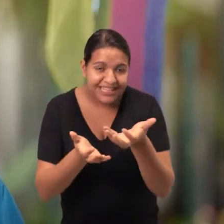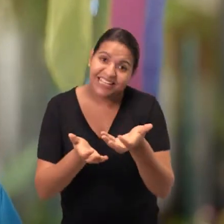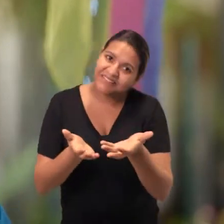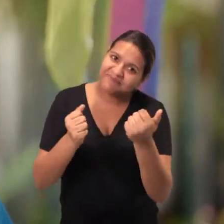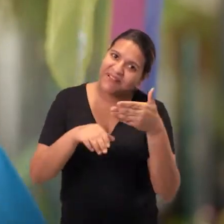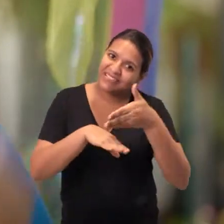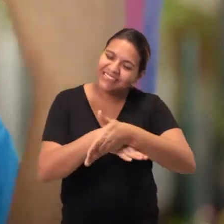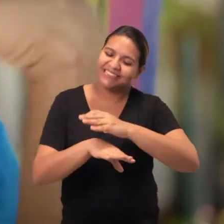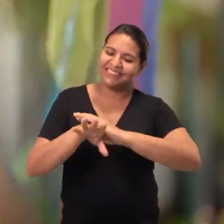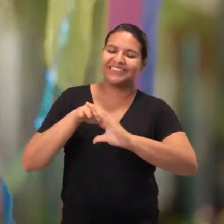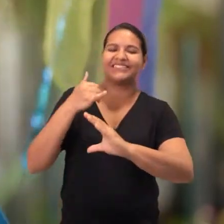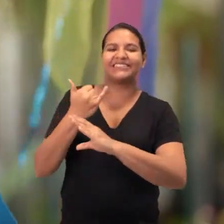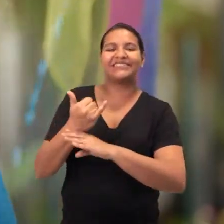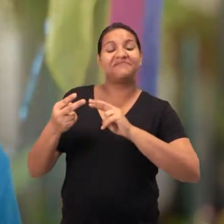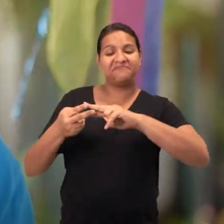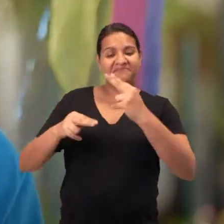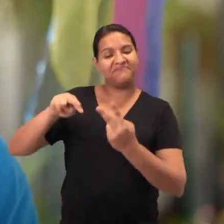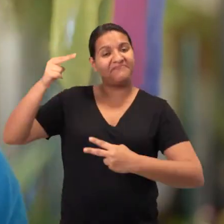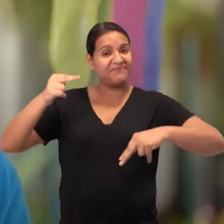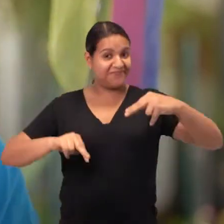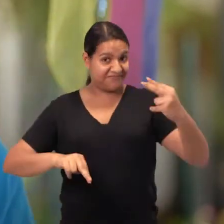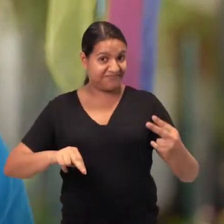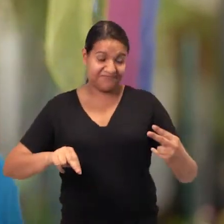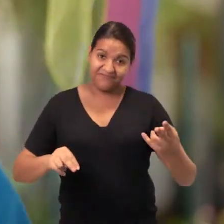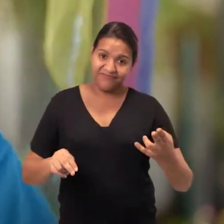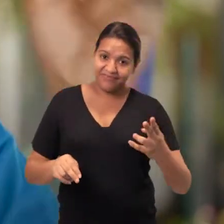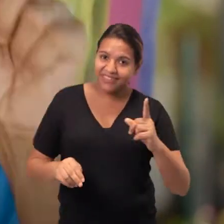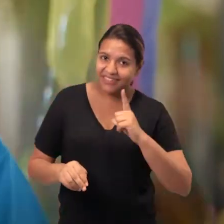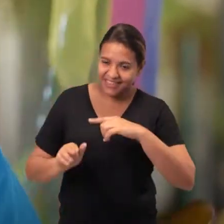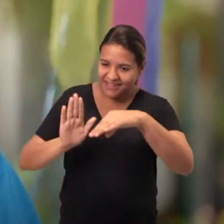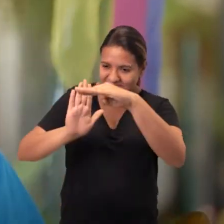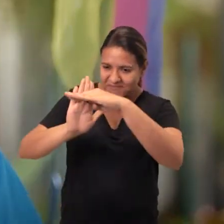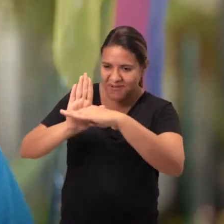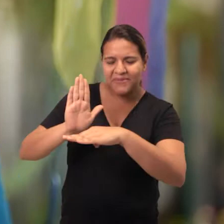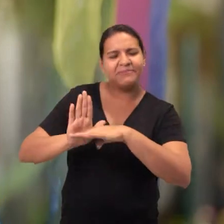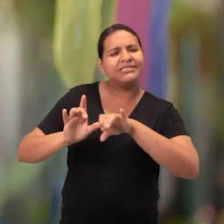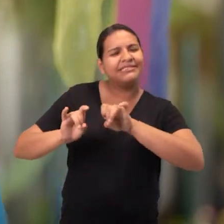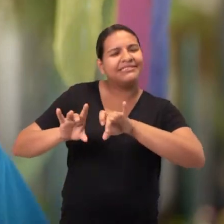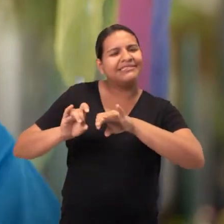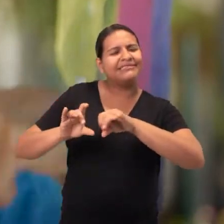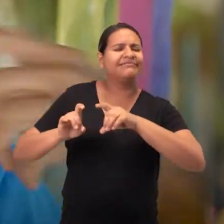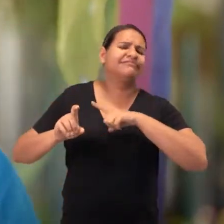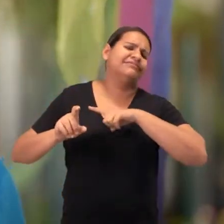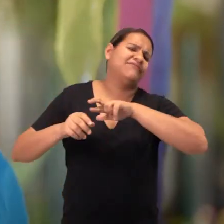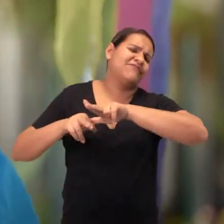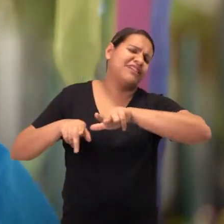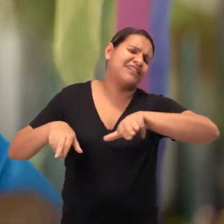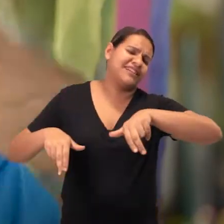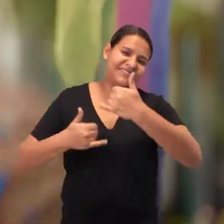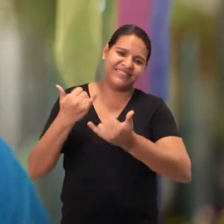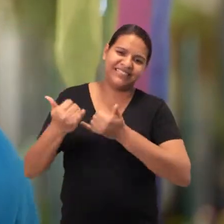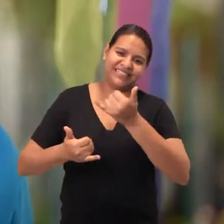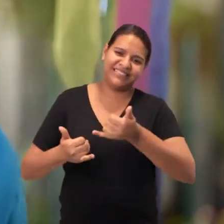como esta? Acessem lá o canal do YouTube do Brasil de Turru, que a gente criou uma playlist com várias